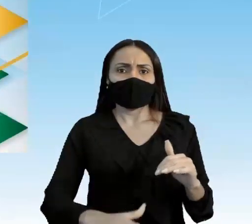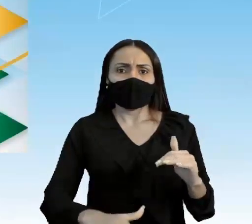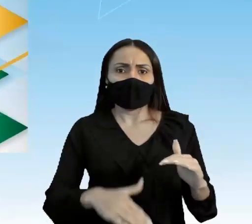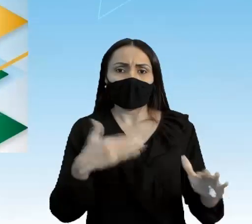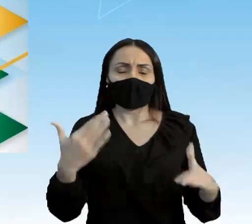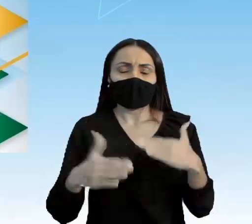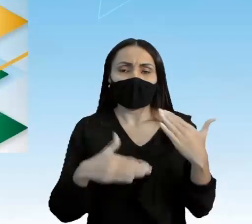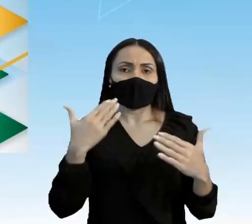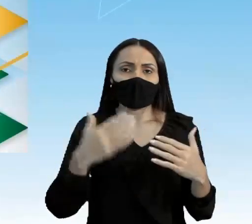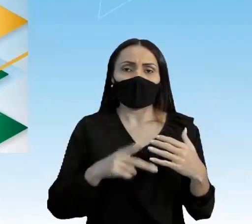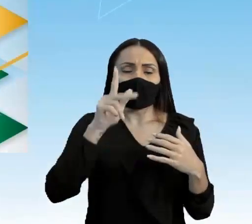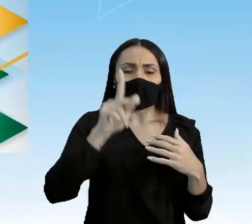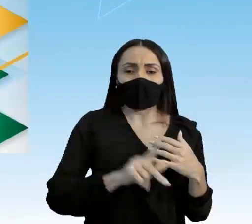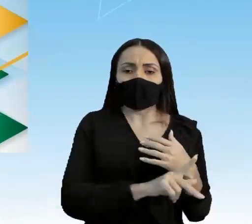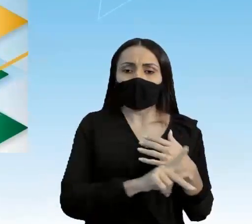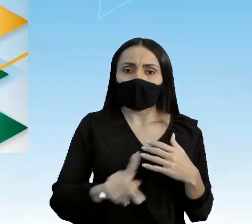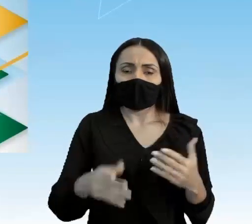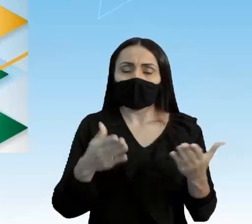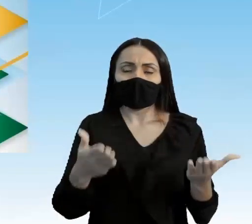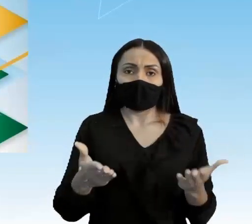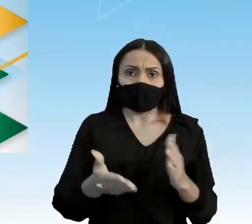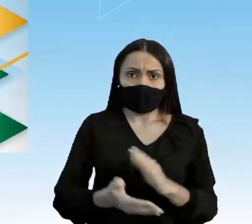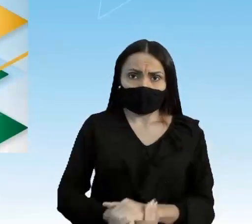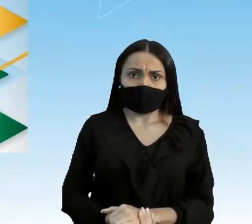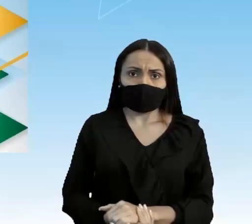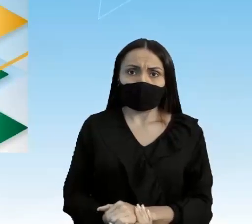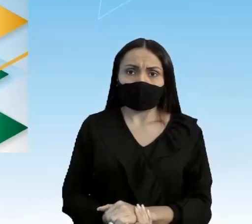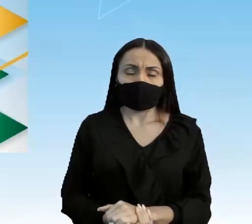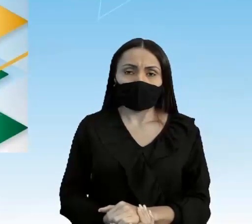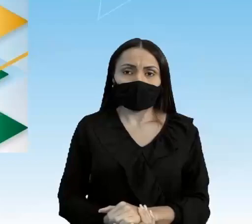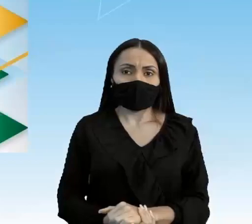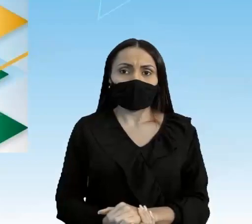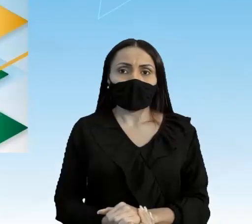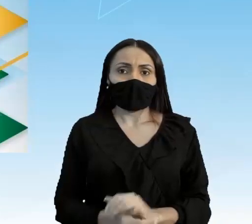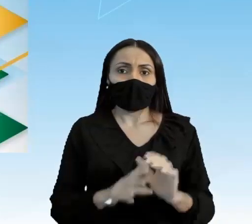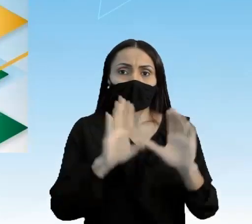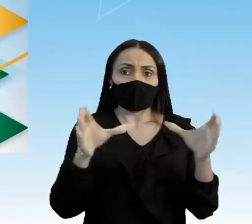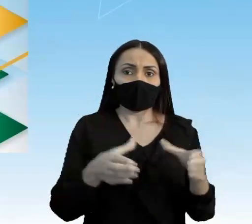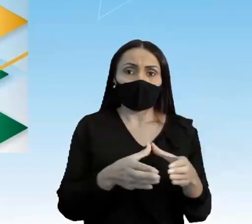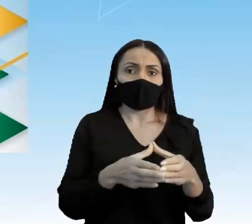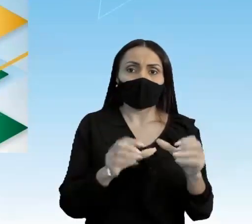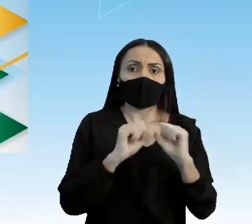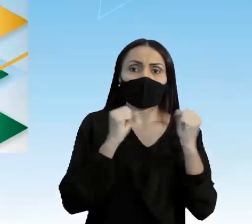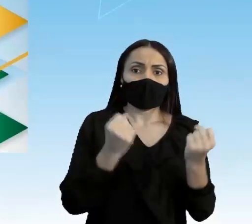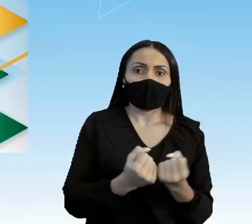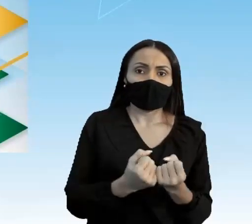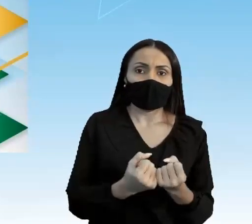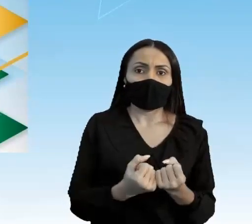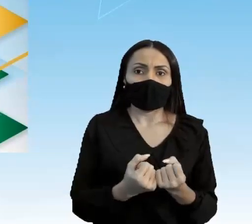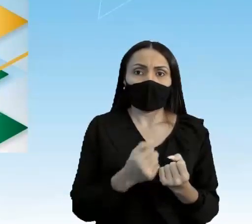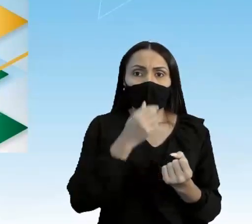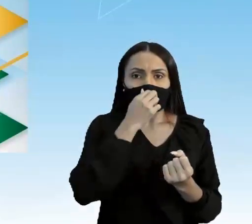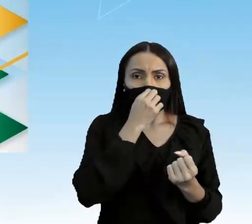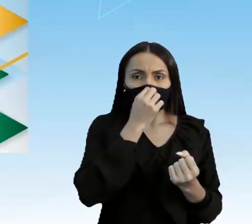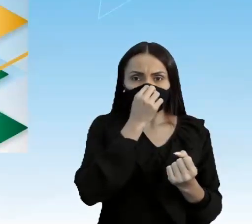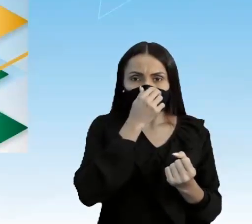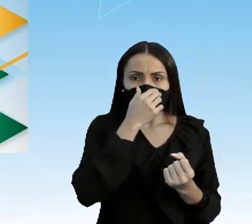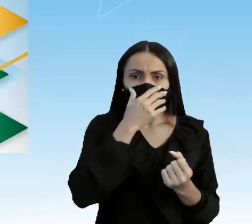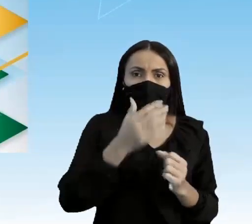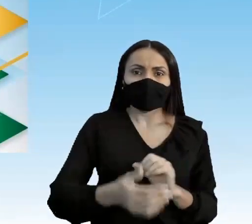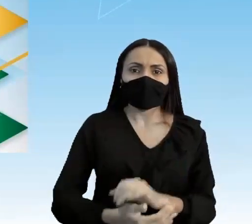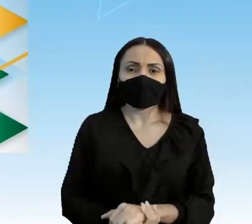padre Hidalgo. Né? Os dois grupos sociais, os crioulos e